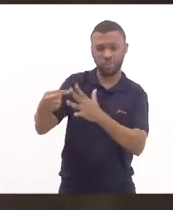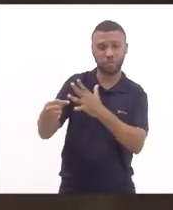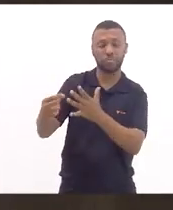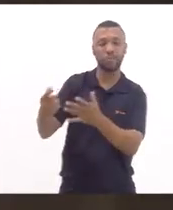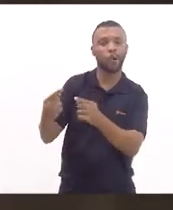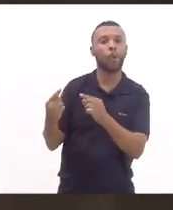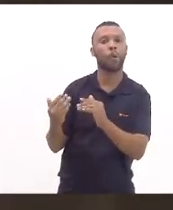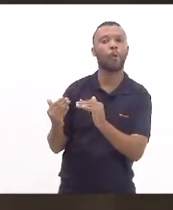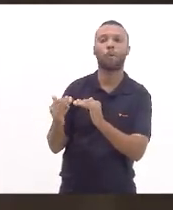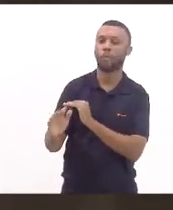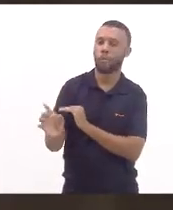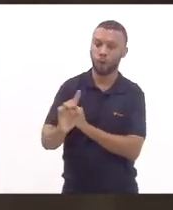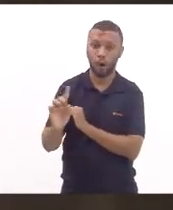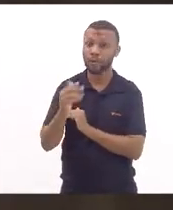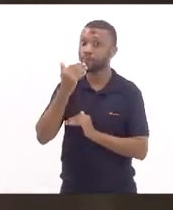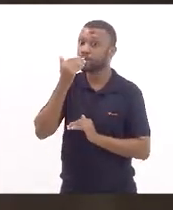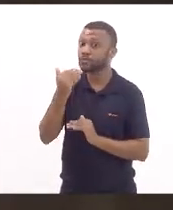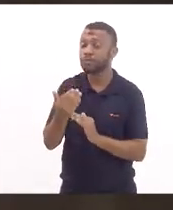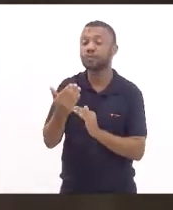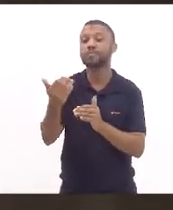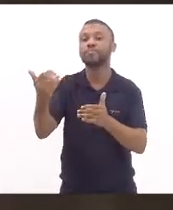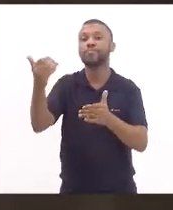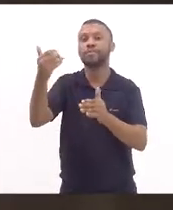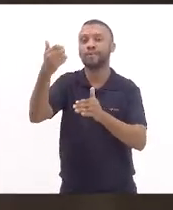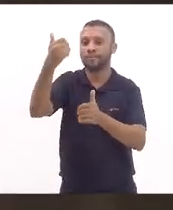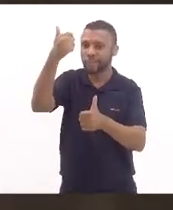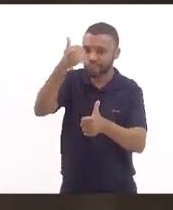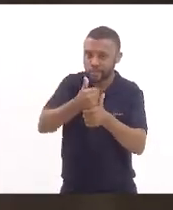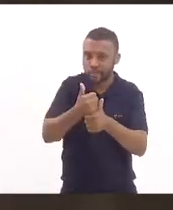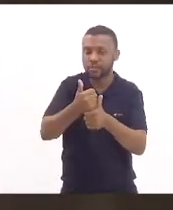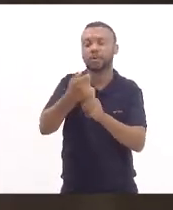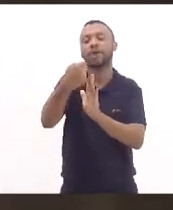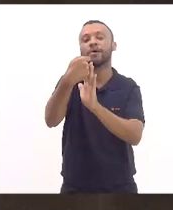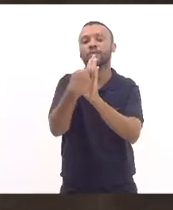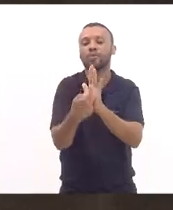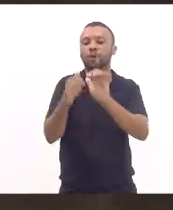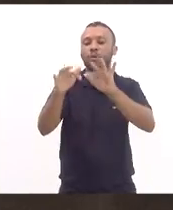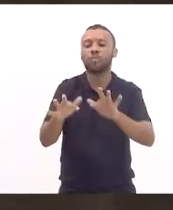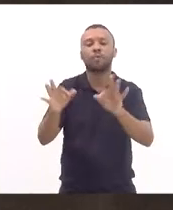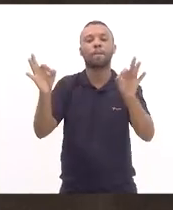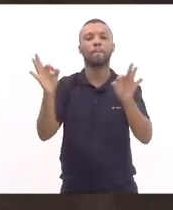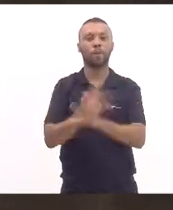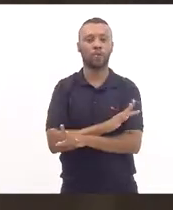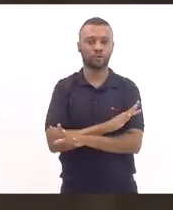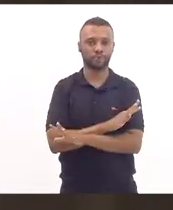por substitutivo, pedindo forma final de redação.